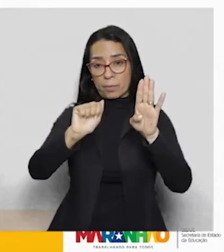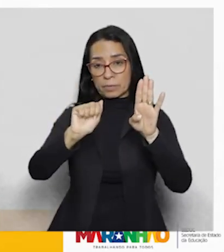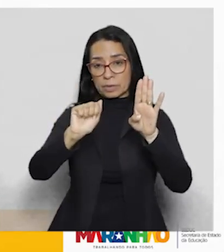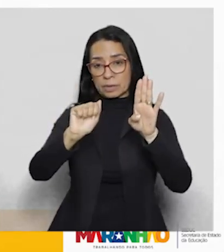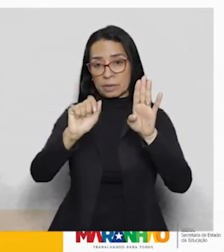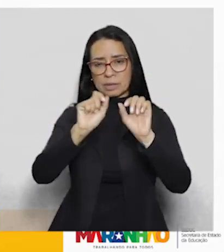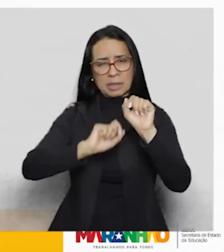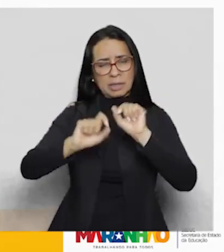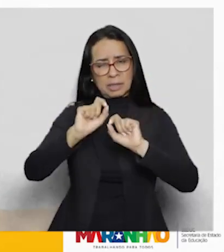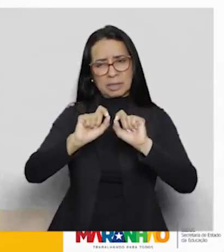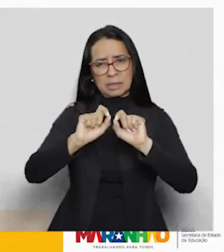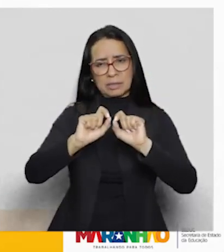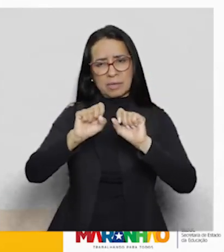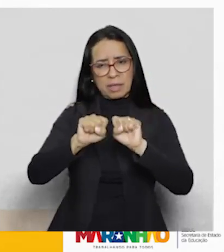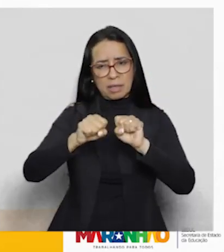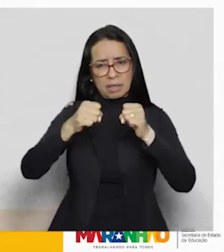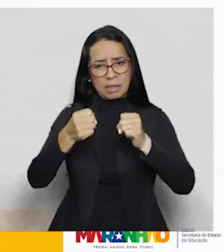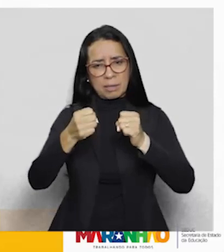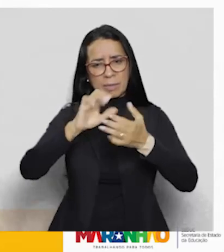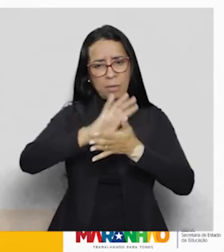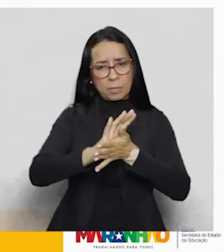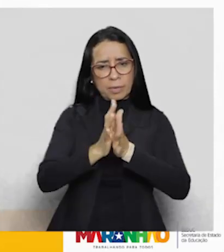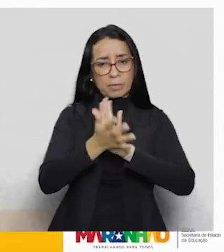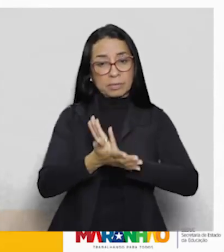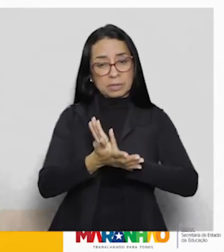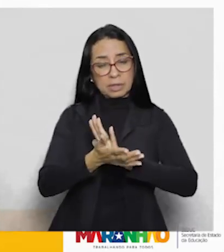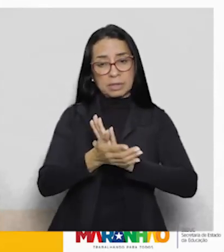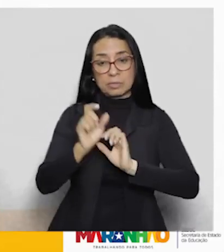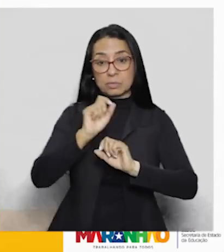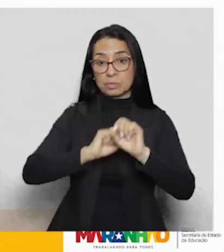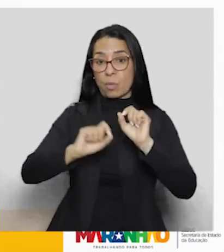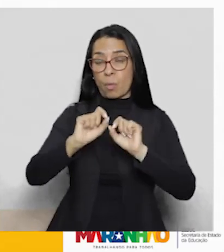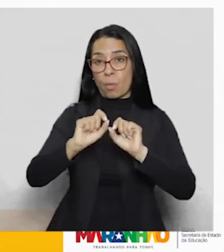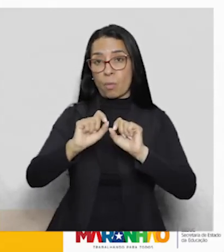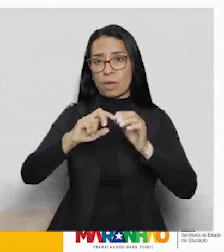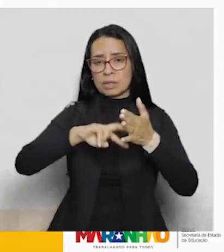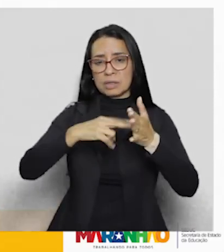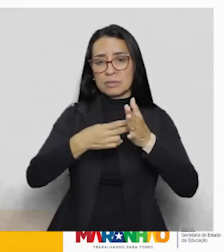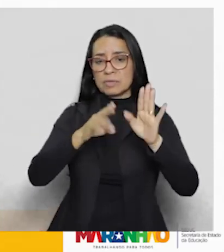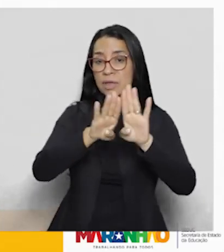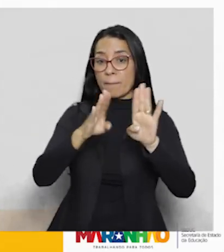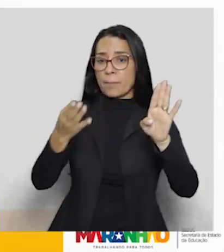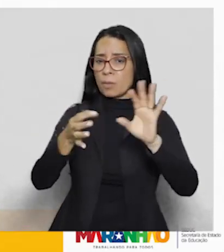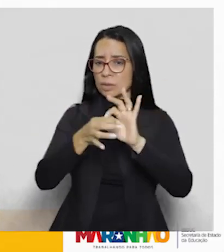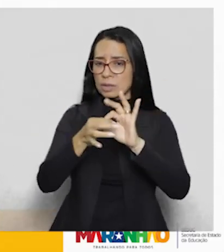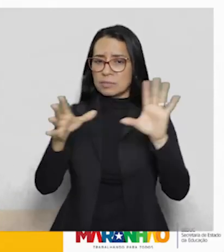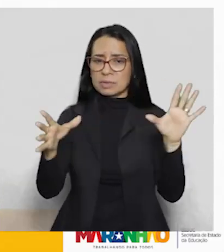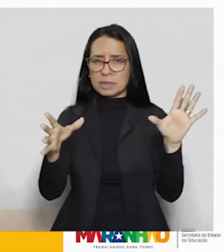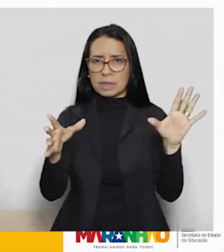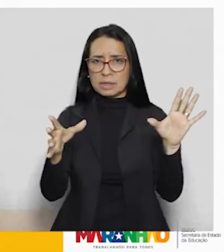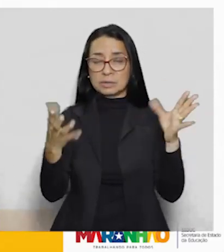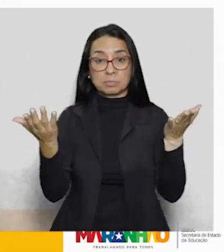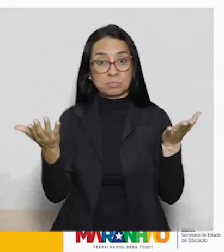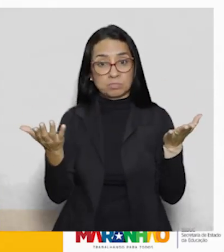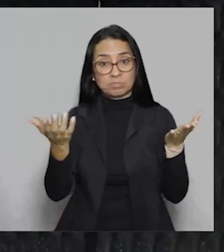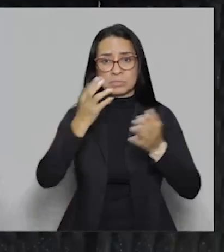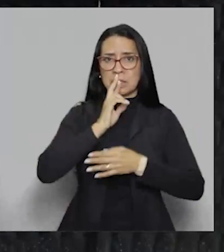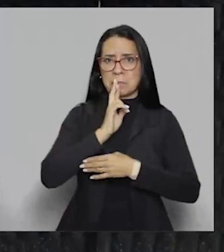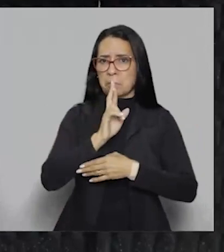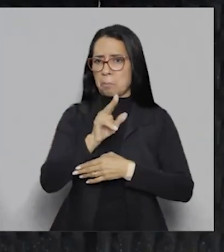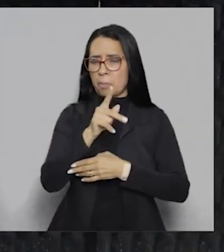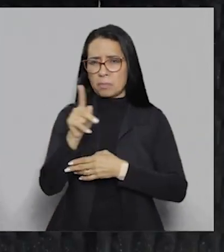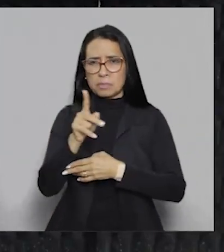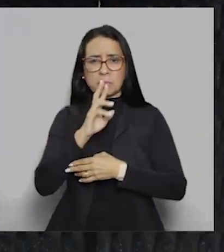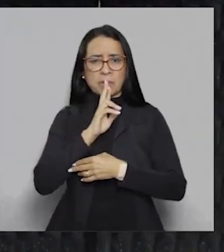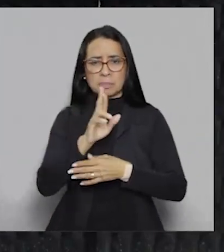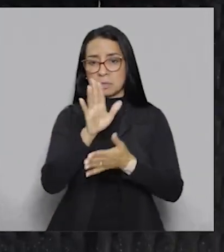quebrar os preconceitos, preceitos, entre outras coisas? Professor, você não está respondendo nada. O objetivo desta aula sobre a linguagem